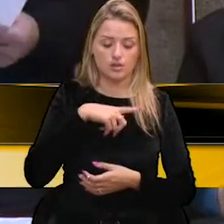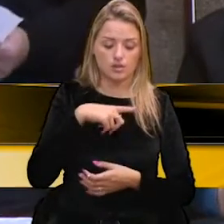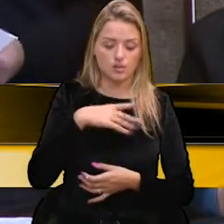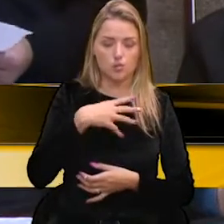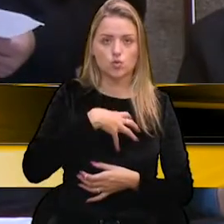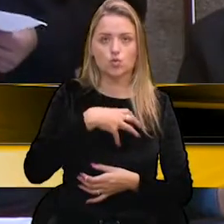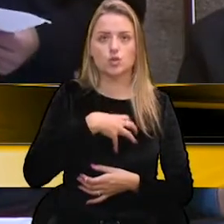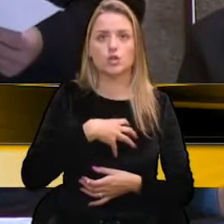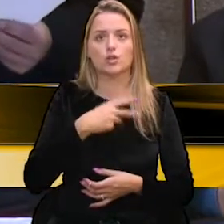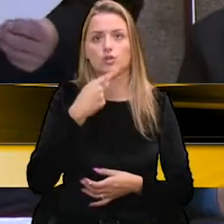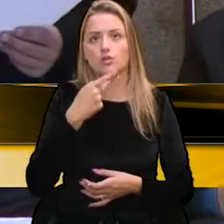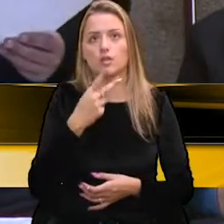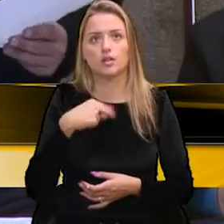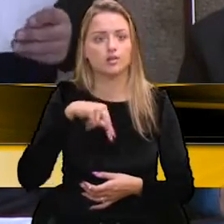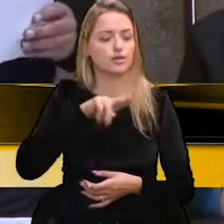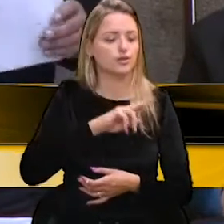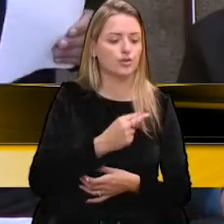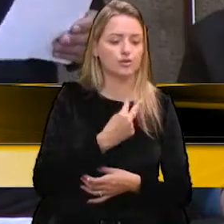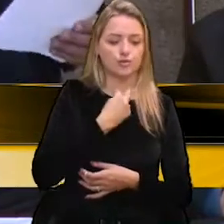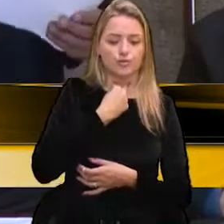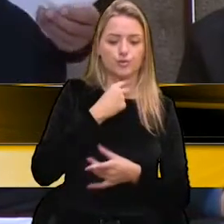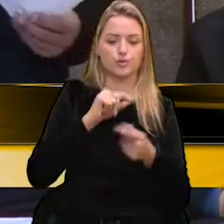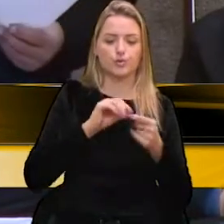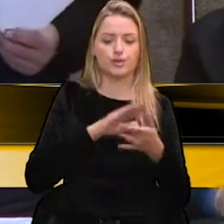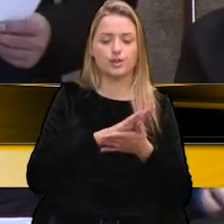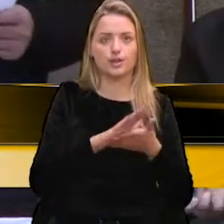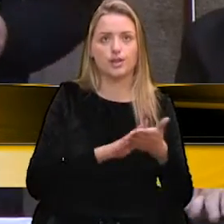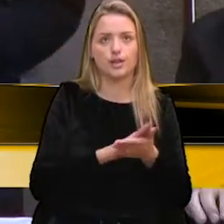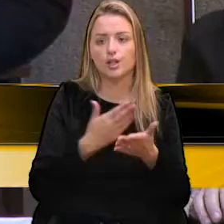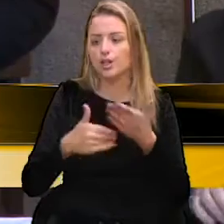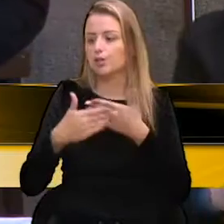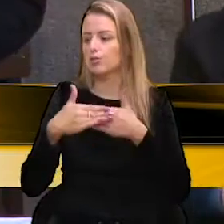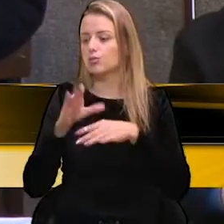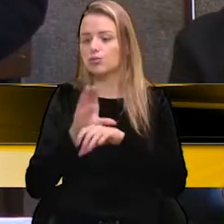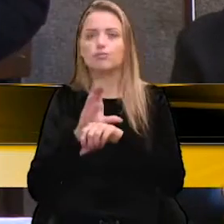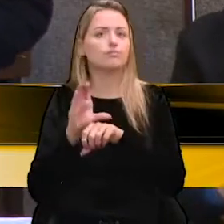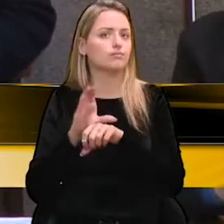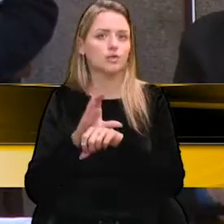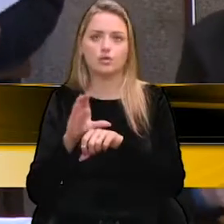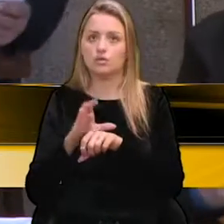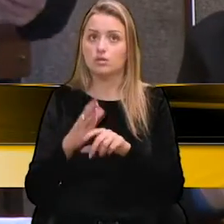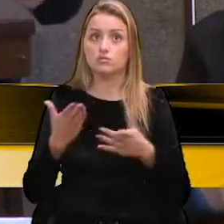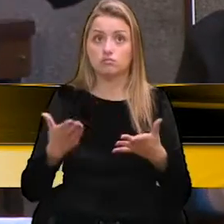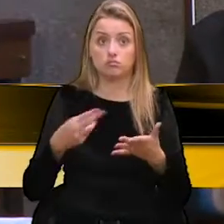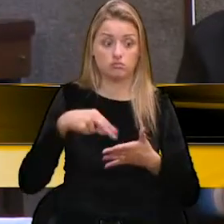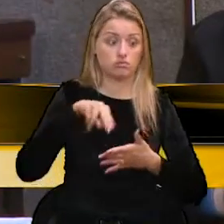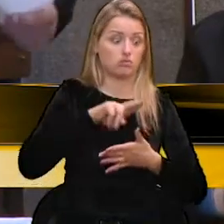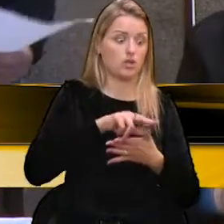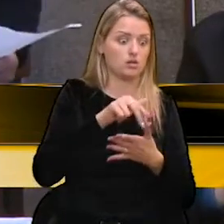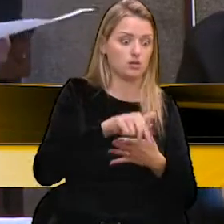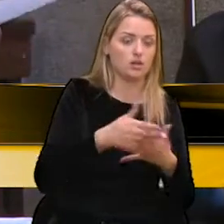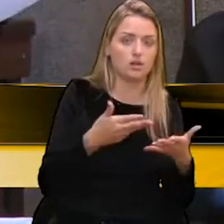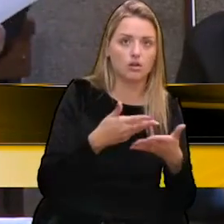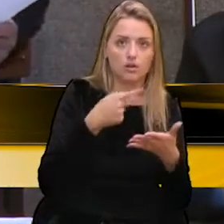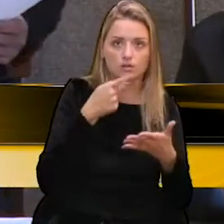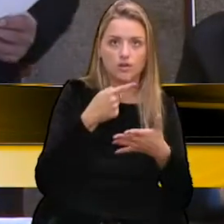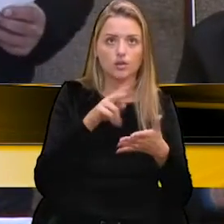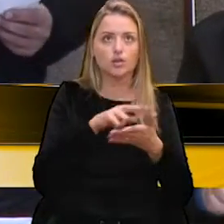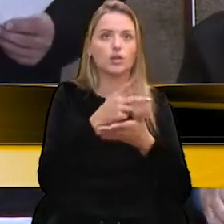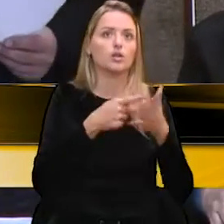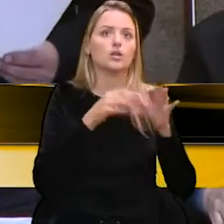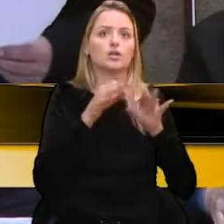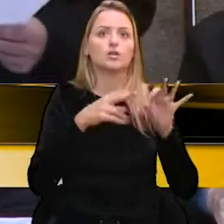de dizer que nós aqui nós não podemos fazer nada. Ah, mas aqui tudo é inconstitucional. Oh, nós estamos aqui tratando de um projeto, nós